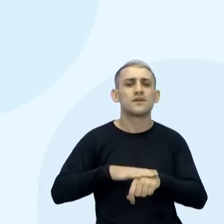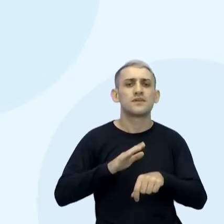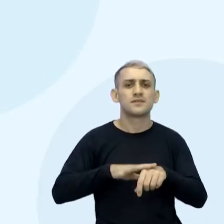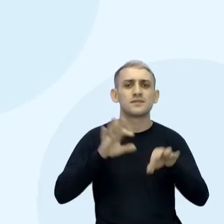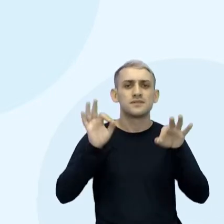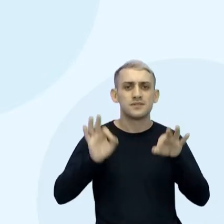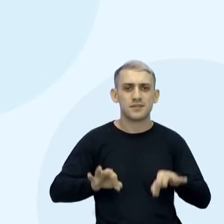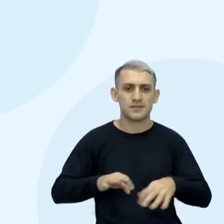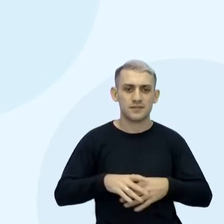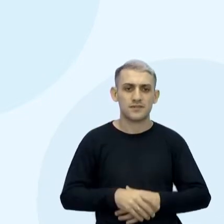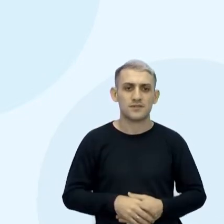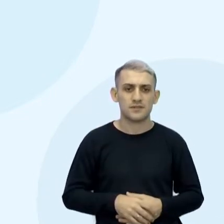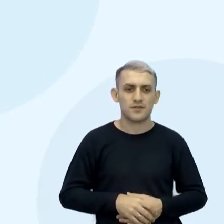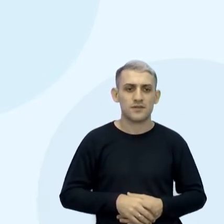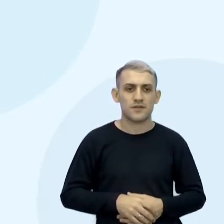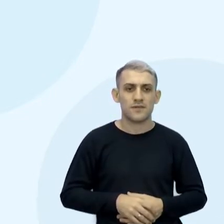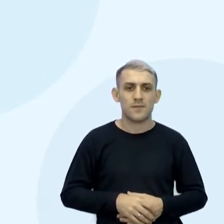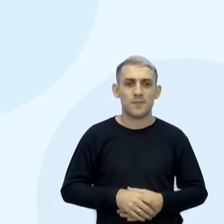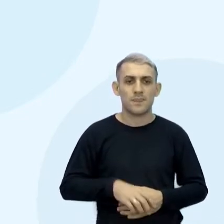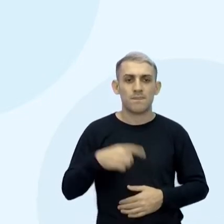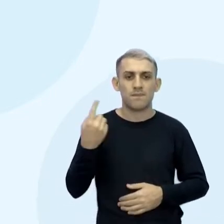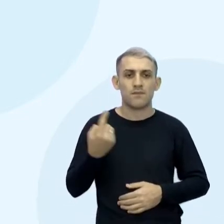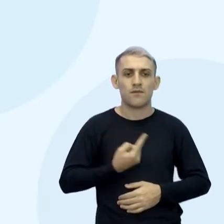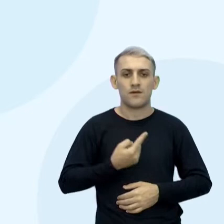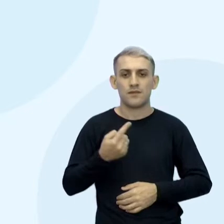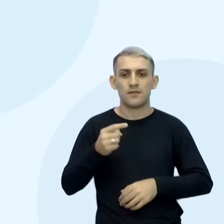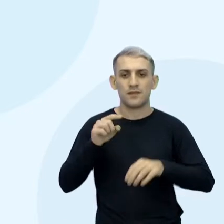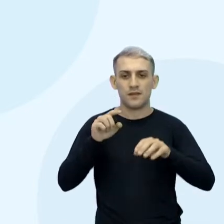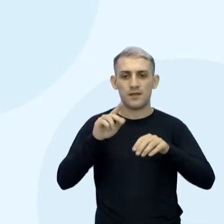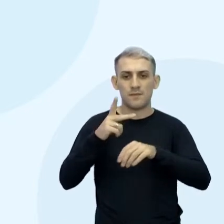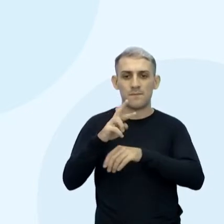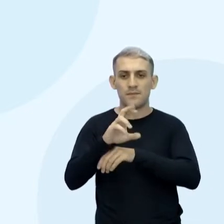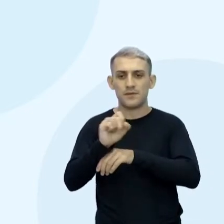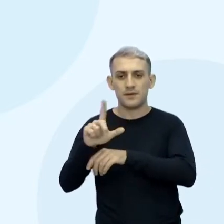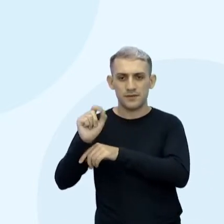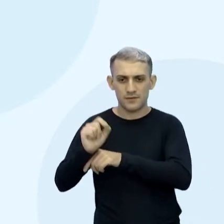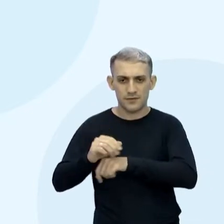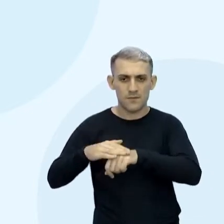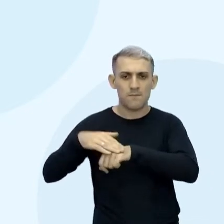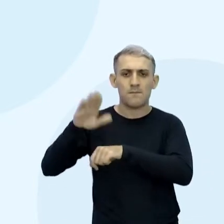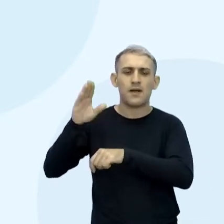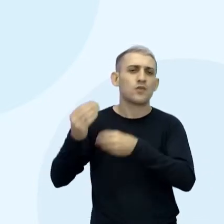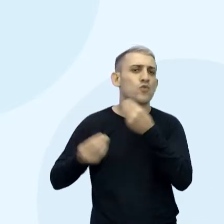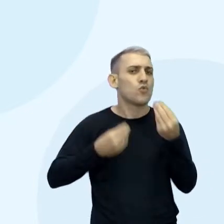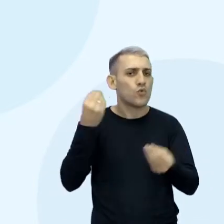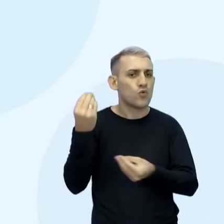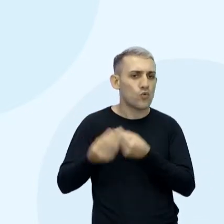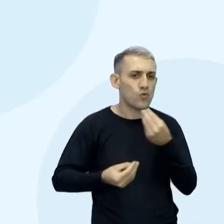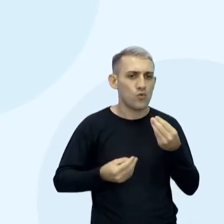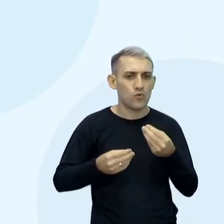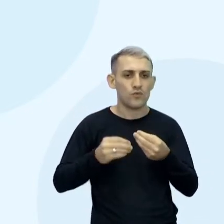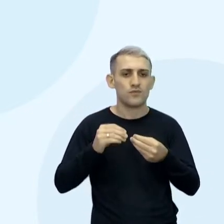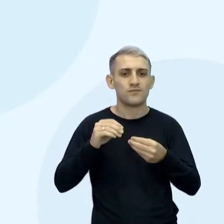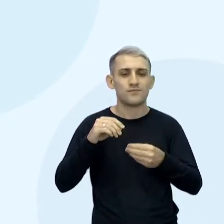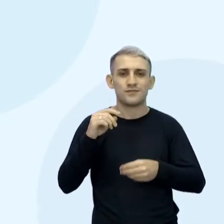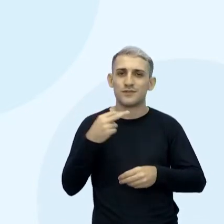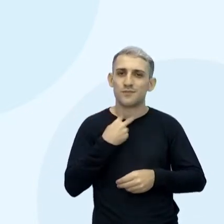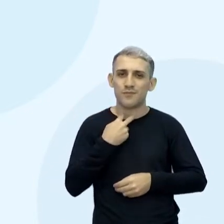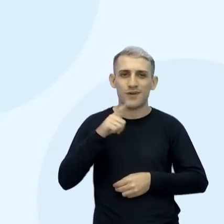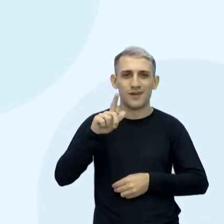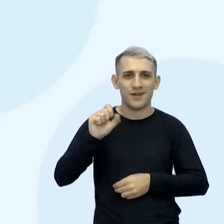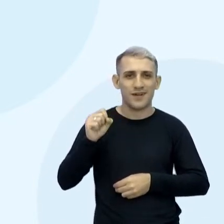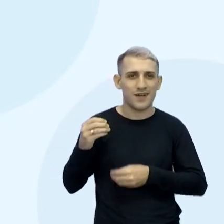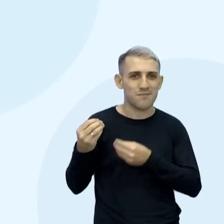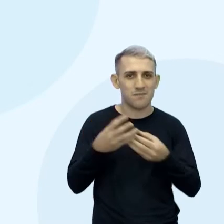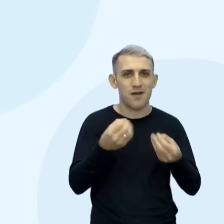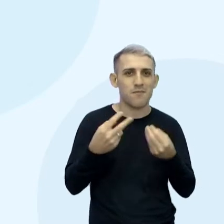aqui? Letra A, elevação da pressão arterial. Como é que você vai elevar a pressão arterial, gente? Não pode ficar jogando gás lá, né? Só